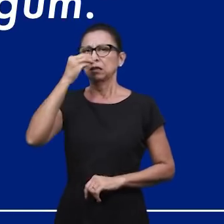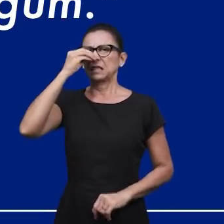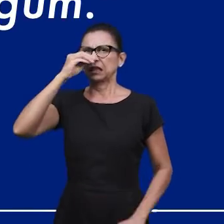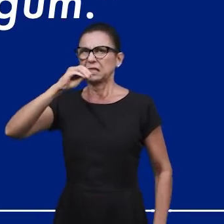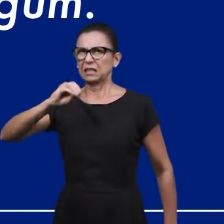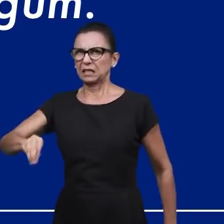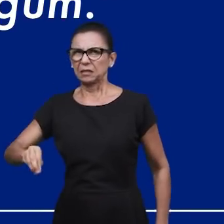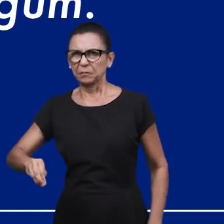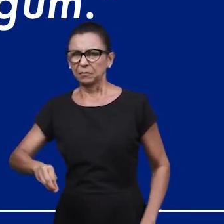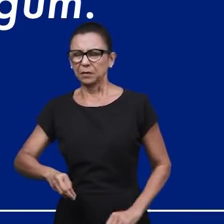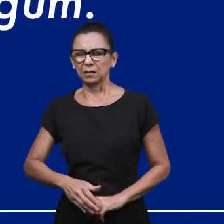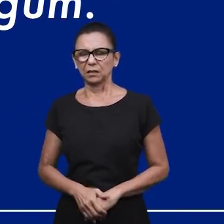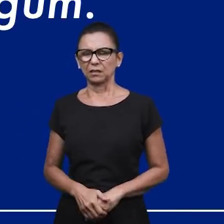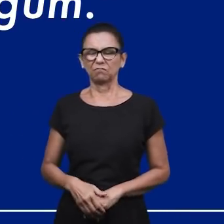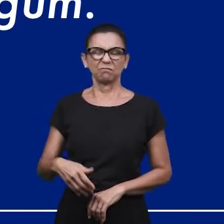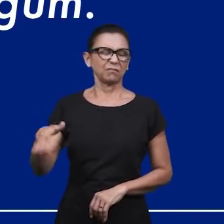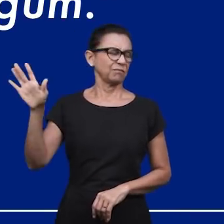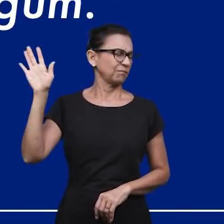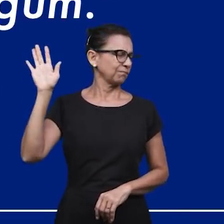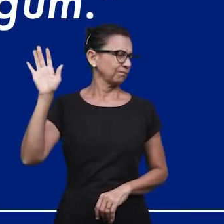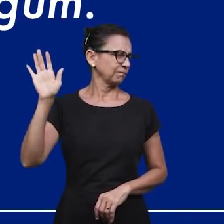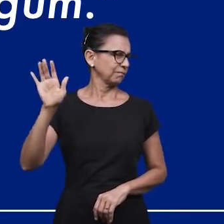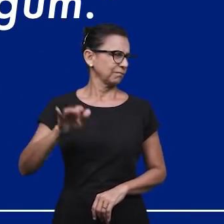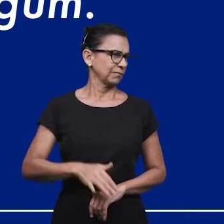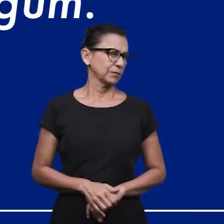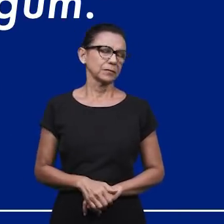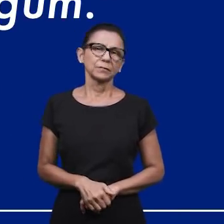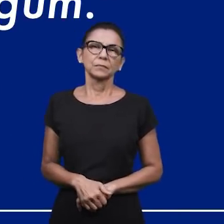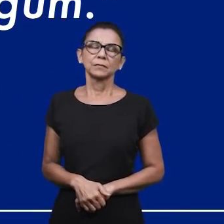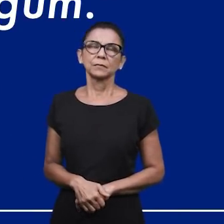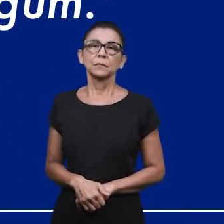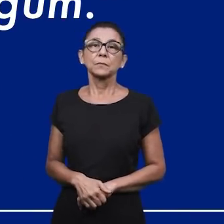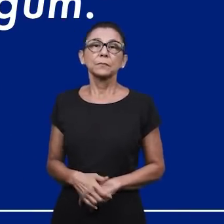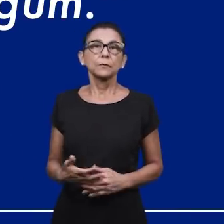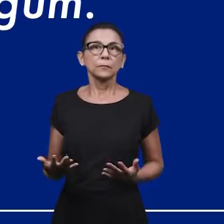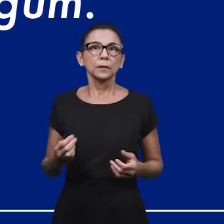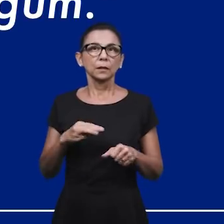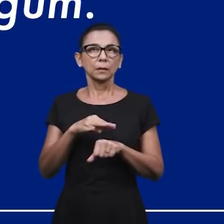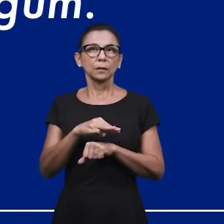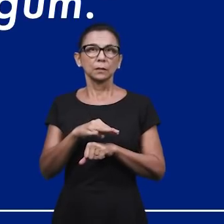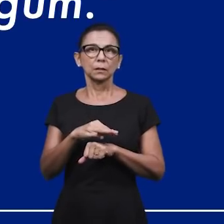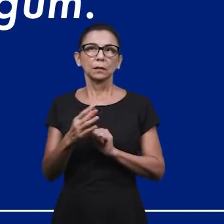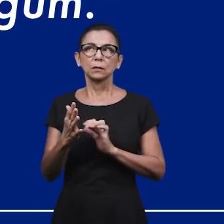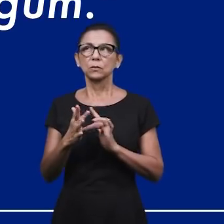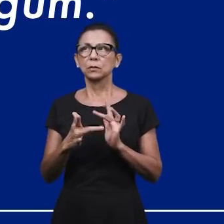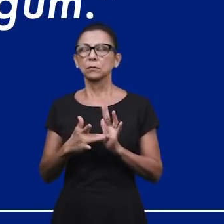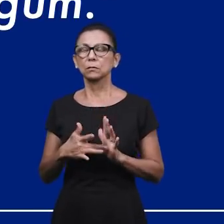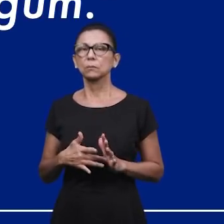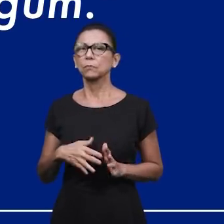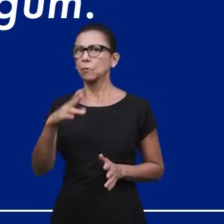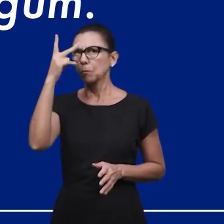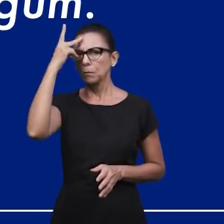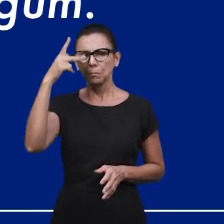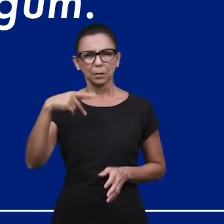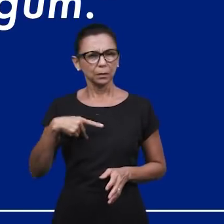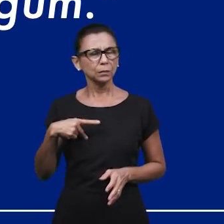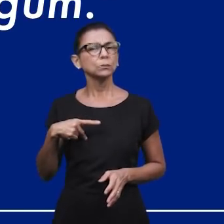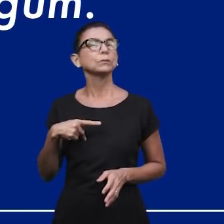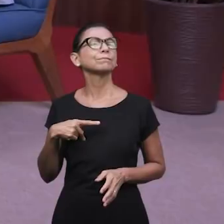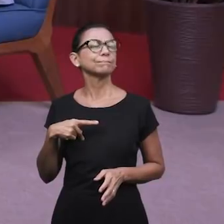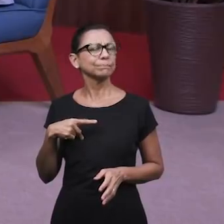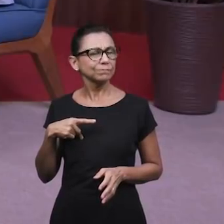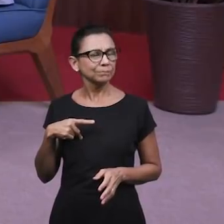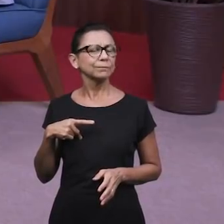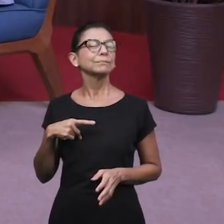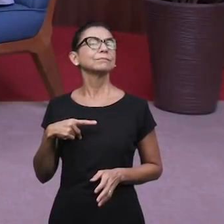não fizemos dele caso algum. Então o ministério do Senhor Jesus foi essencialmente humano. humano. E